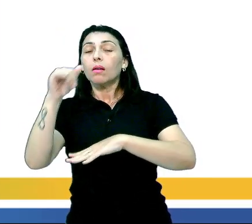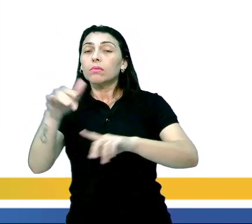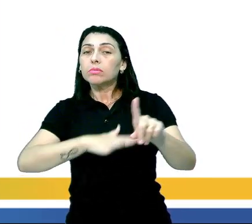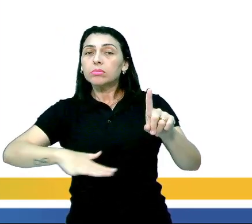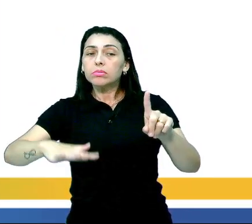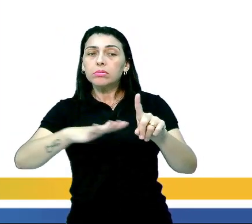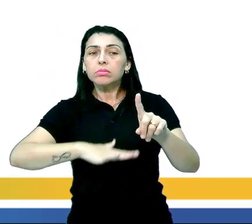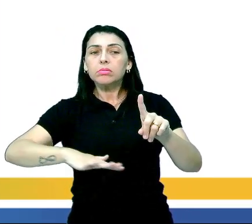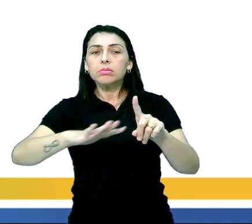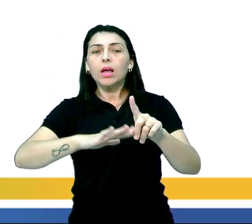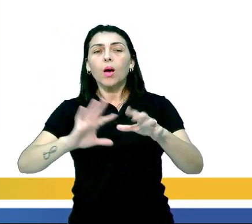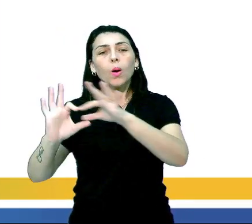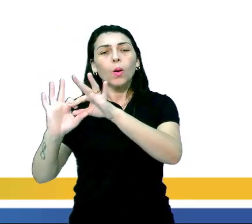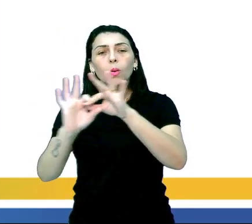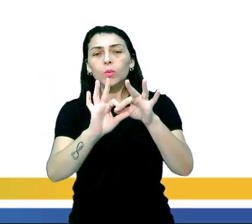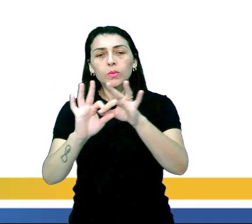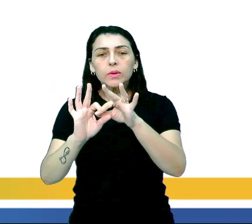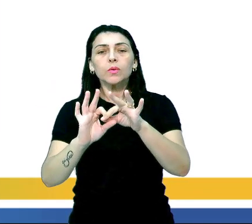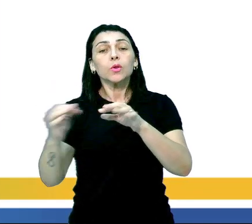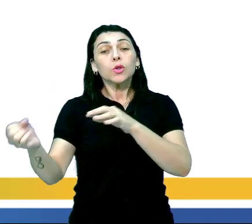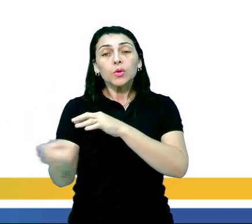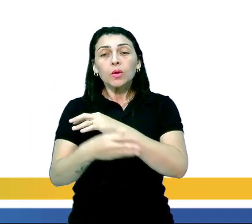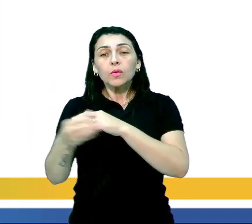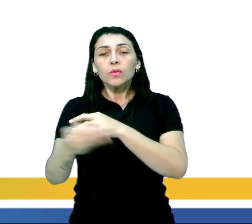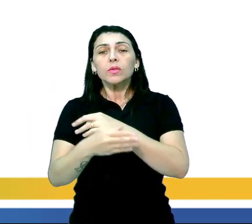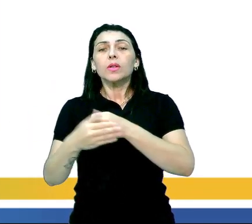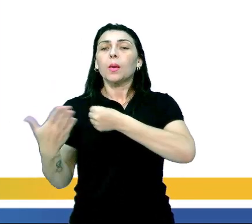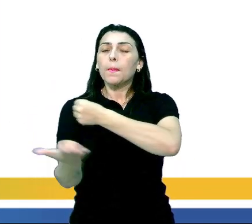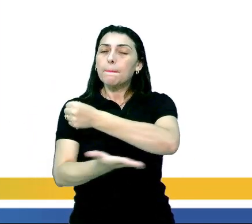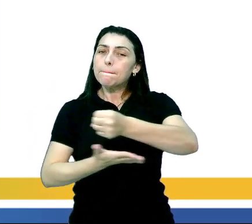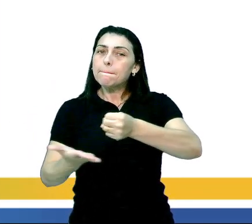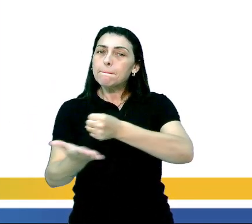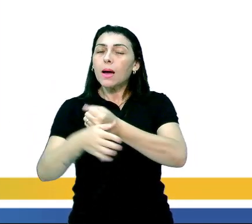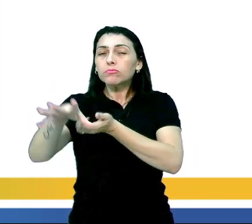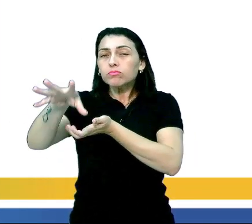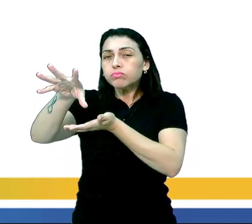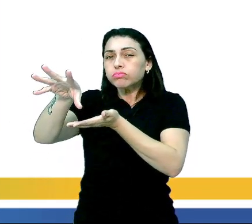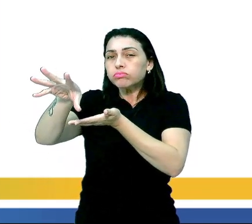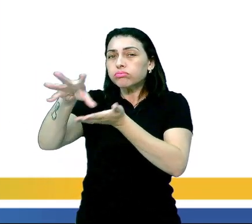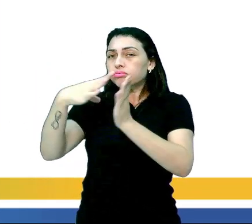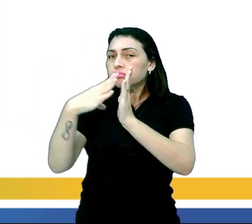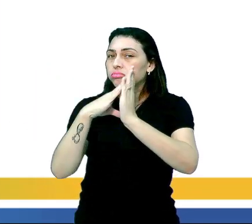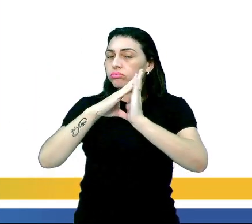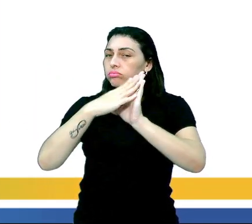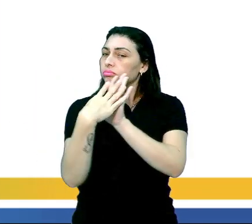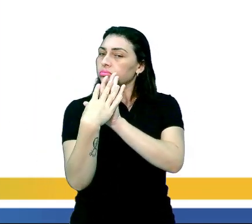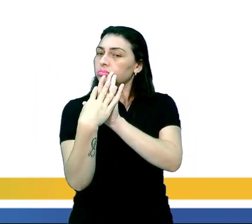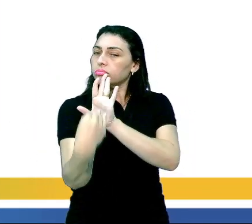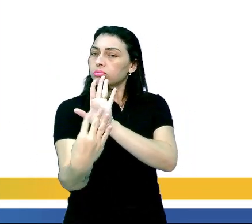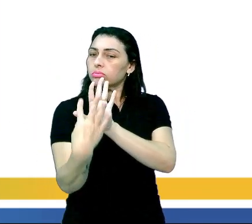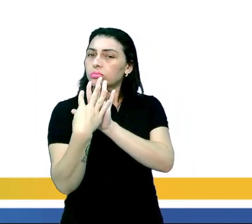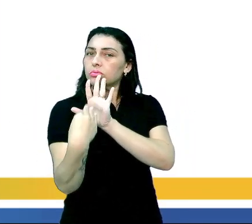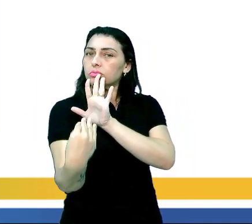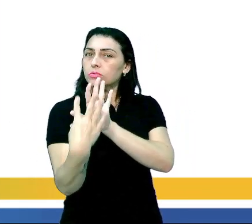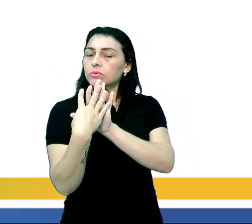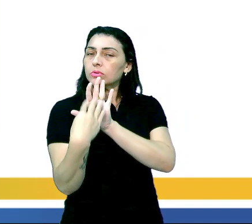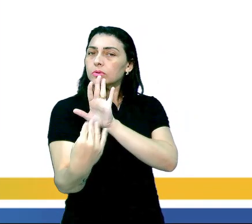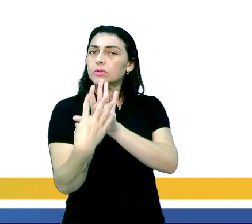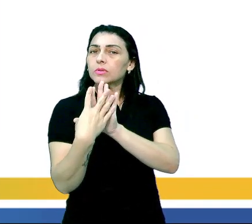social corresponde a um ciclo infinito onde a